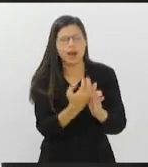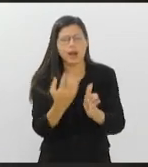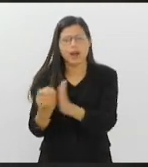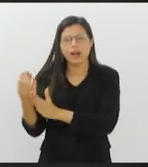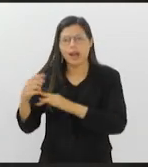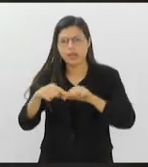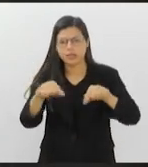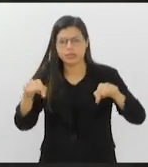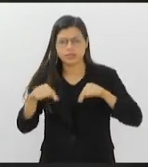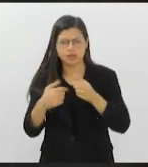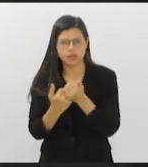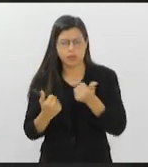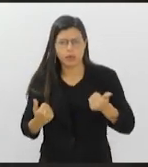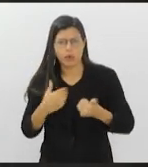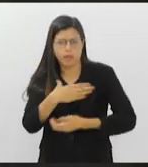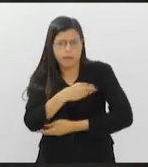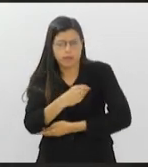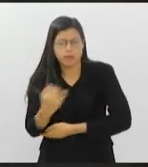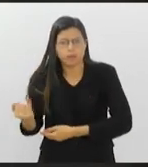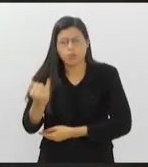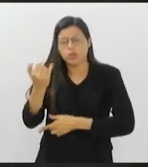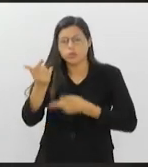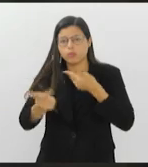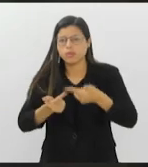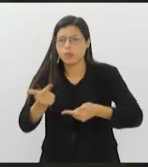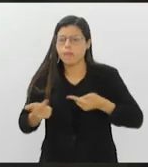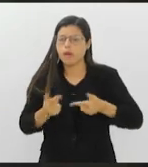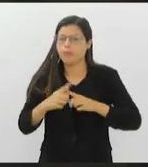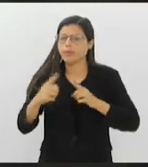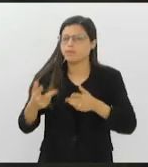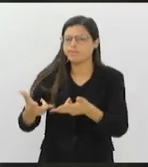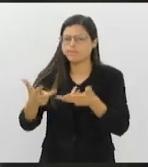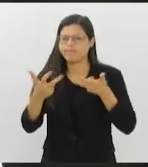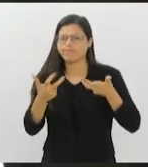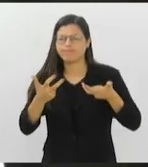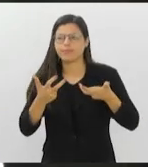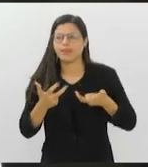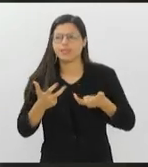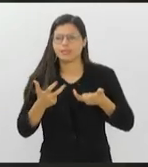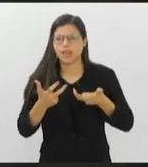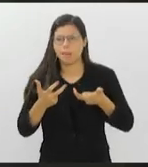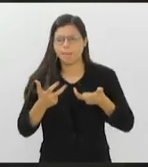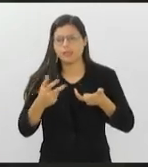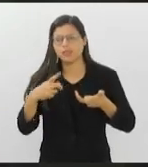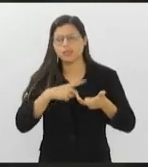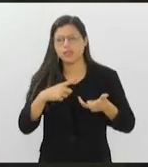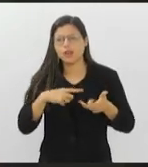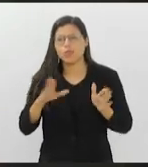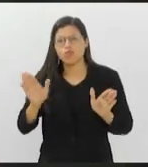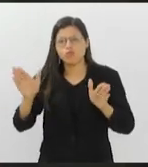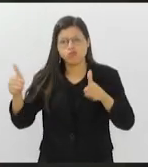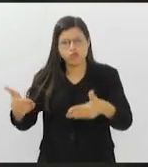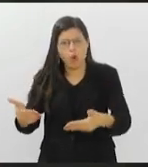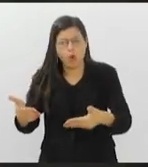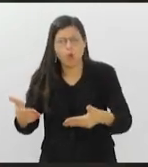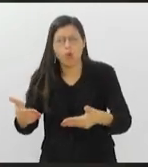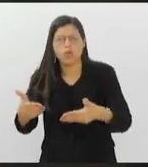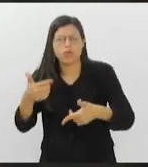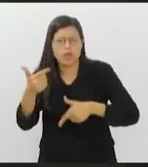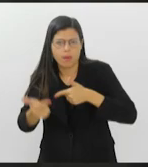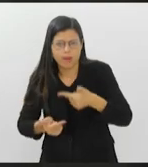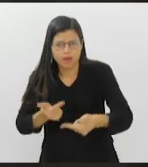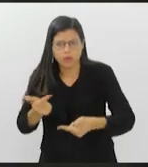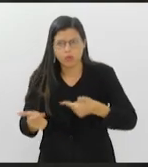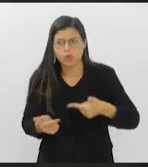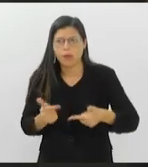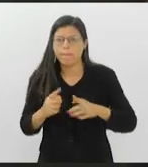para o trabalho, mas a gente vê que a gente tem ainda muitas iniciativas voltadas para a trabalhadora, mas não se